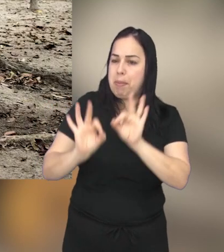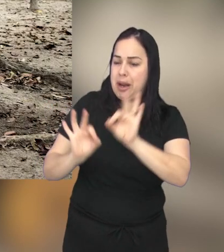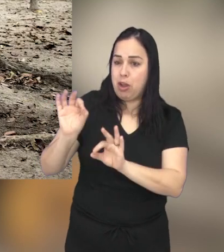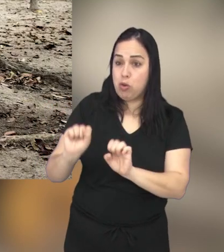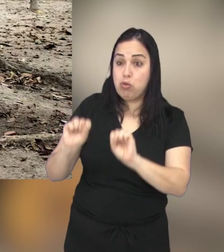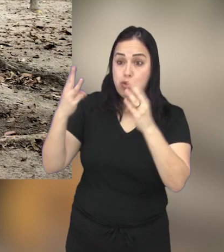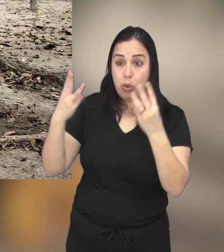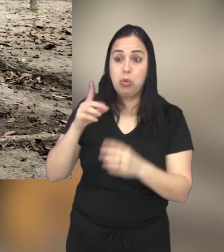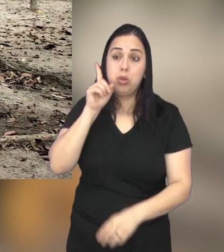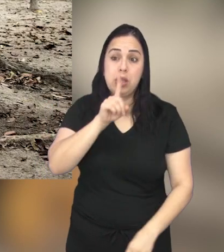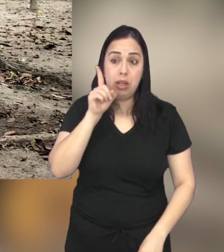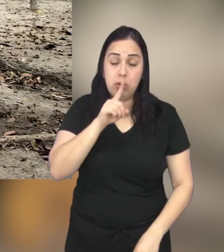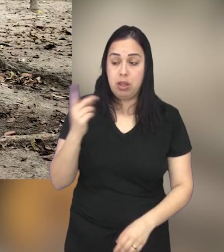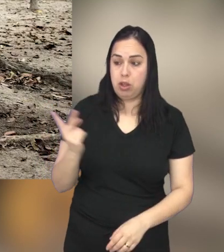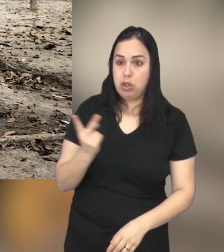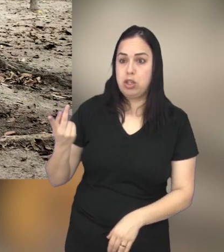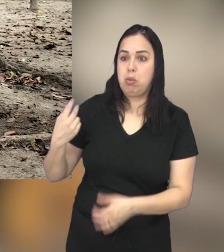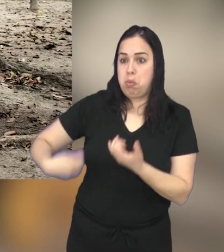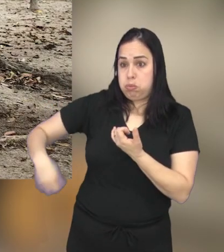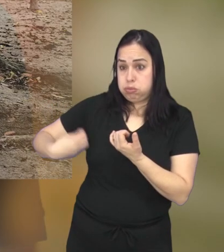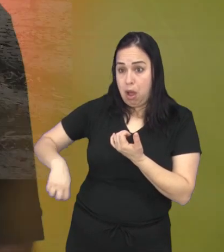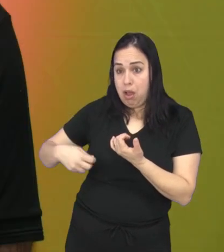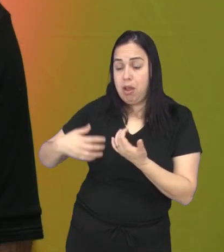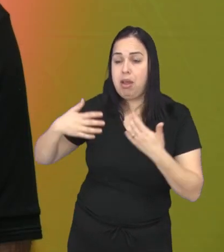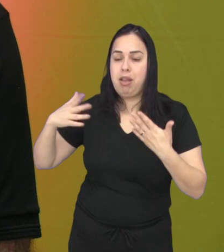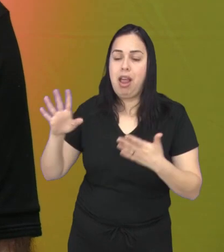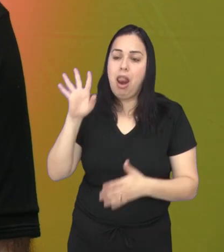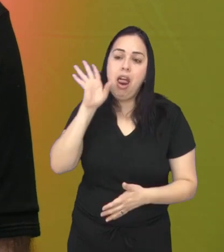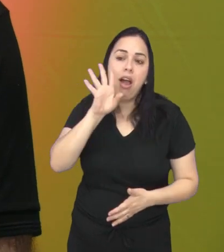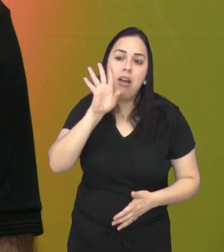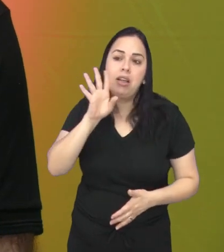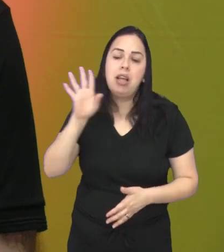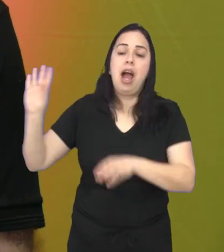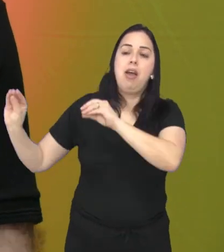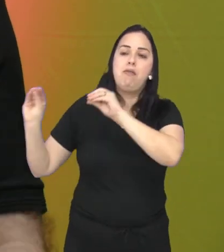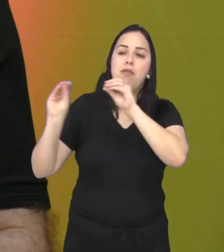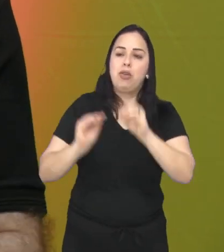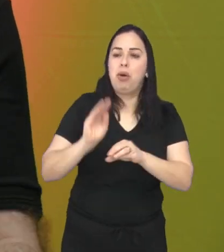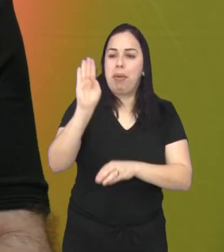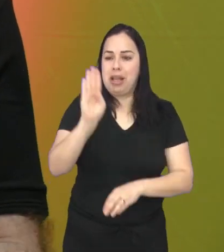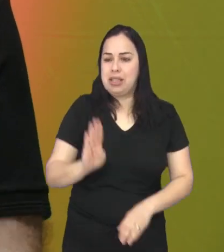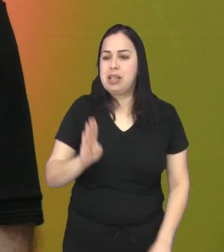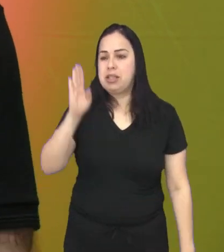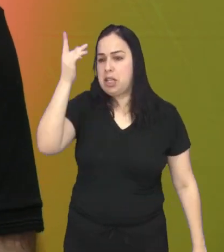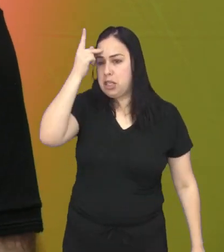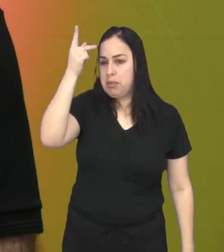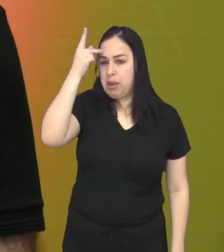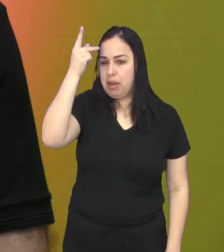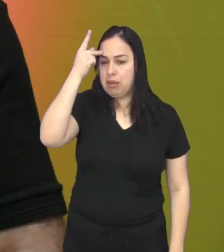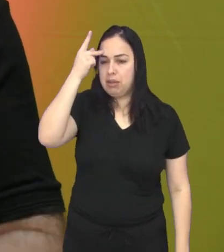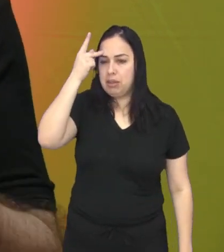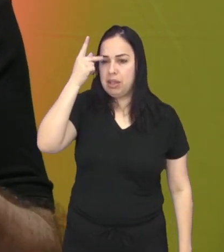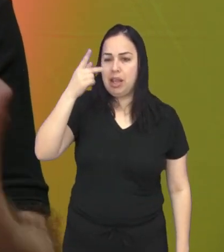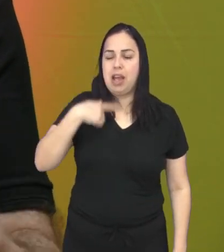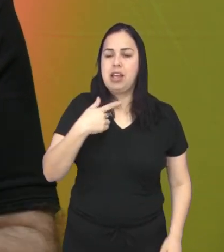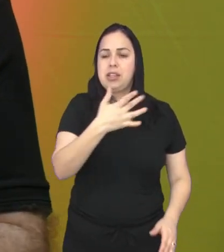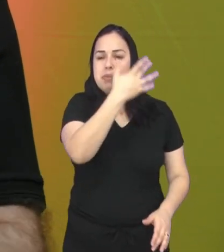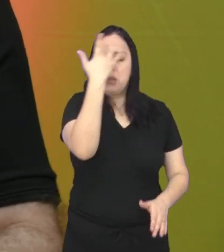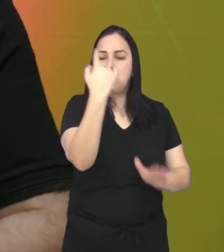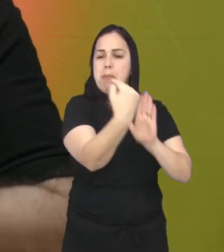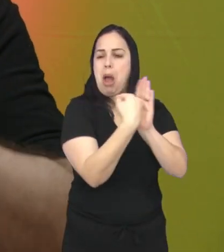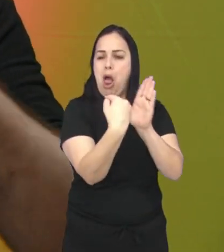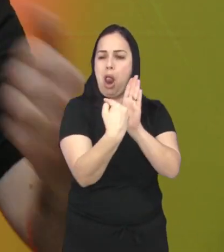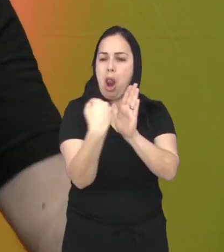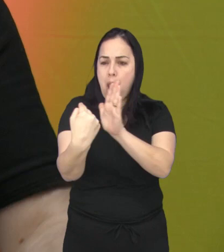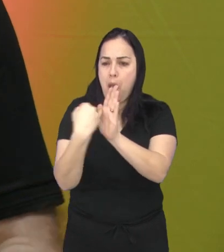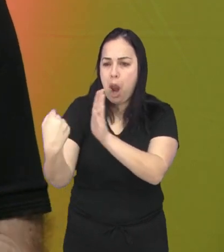Estados Unidos para ele, eu toquei juntos, foi bem legal. E depois disso, quando a gente voltou para casa em São Paulo, muitas pessoas começaram a falar, como que tu